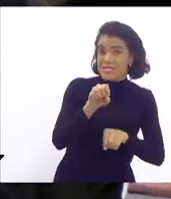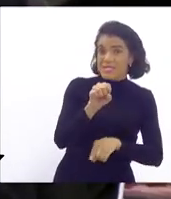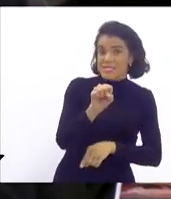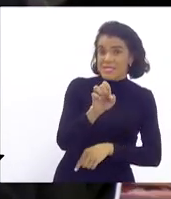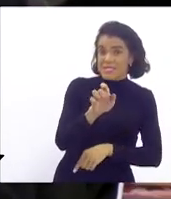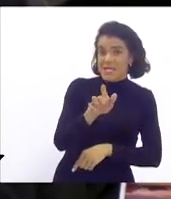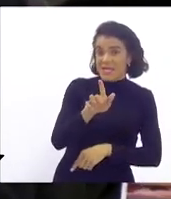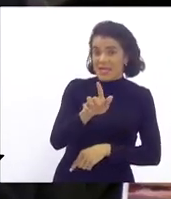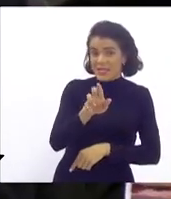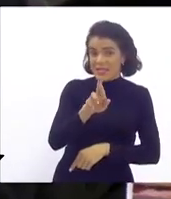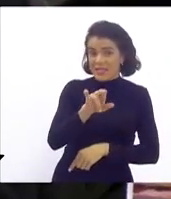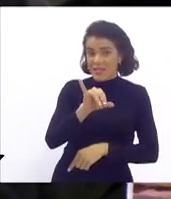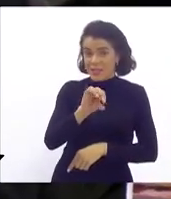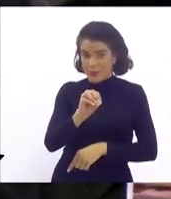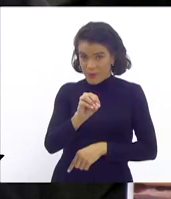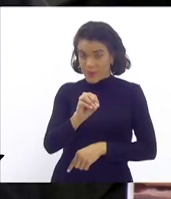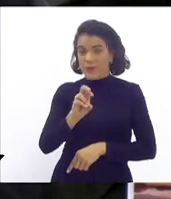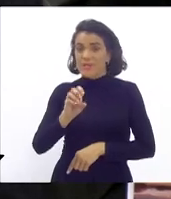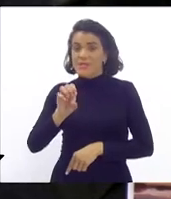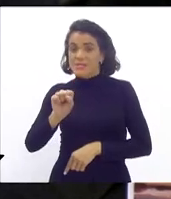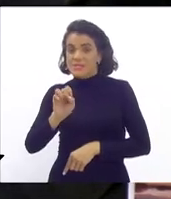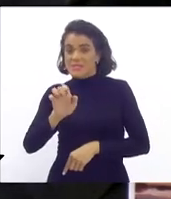segue perfeito os dois CNPJ